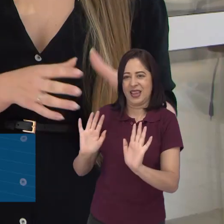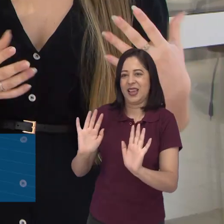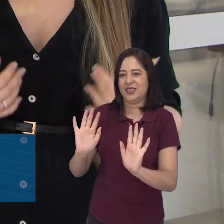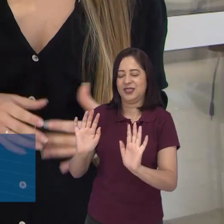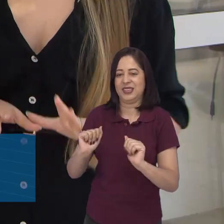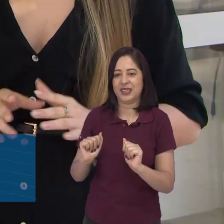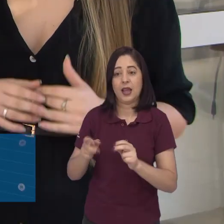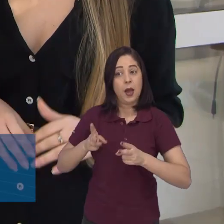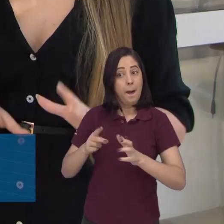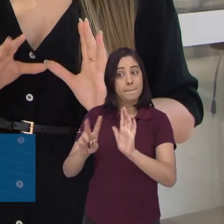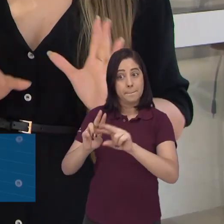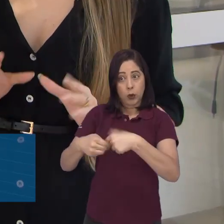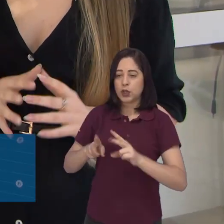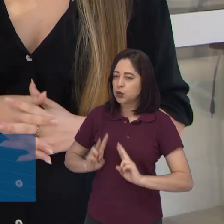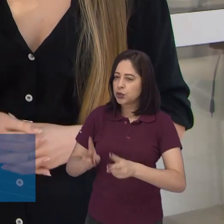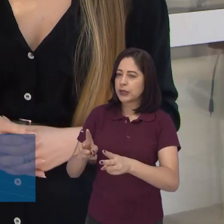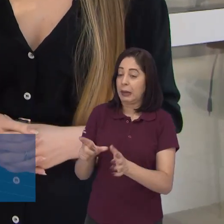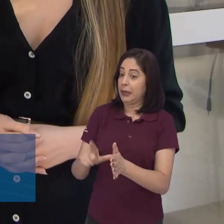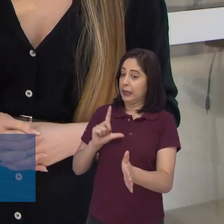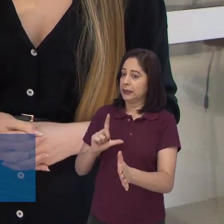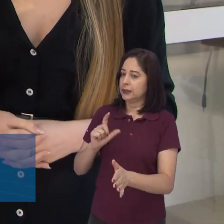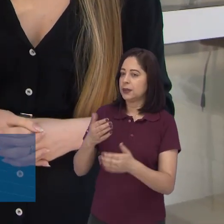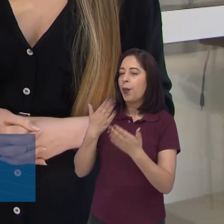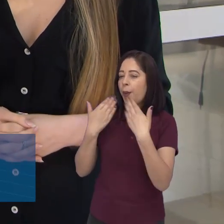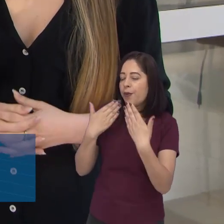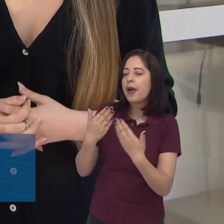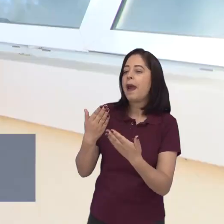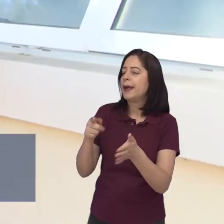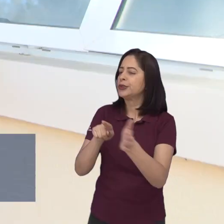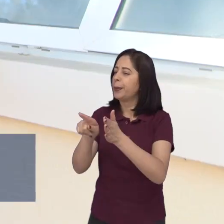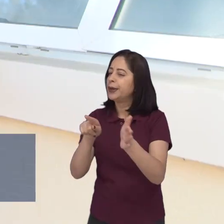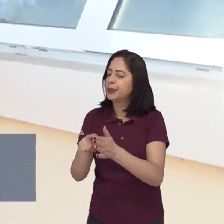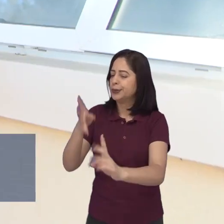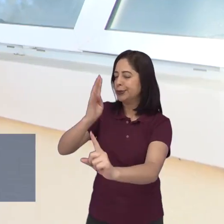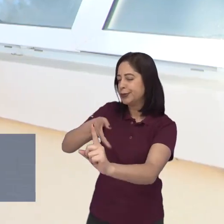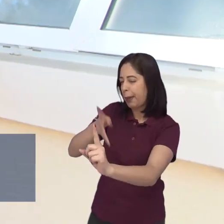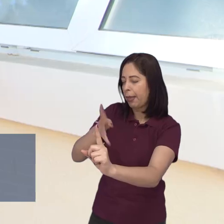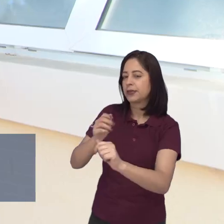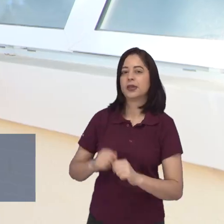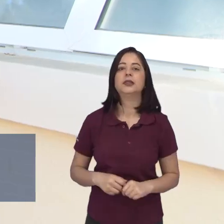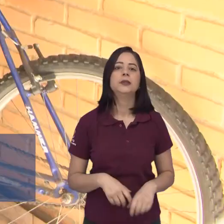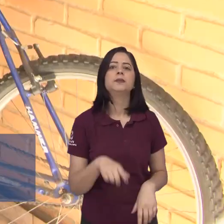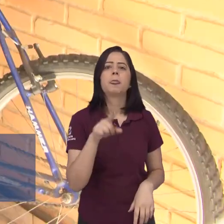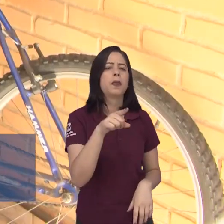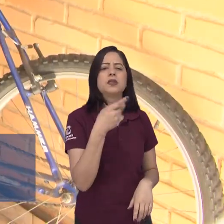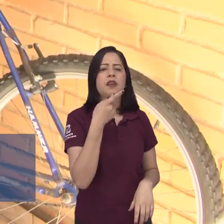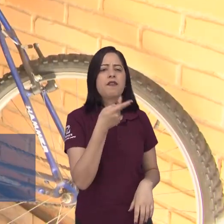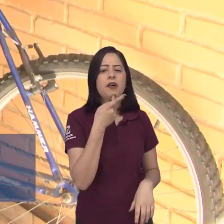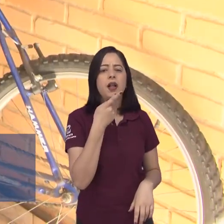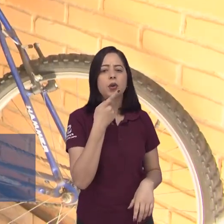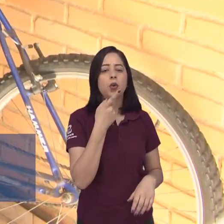tudo isso, a esse clima da casa, a gente sempre filtra bem as pessoas que entram aqui. E você também comentou que vocês tomam conta, né, de todas